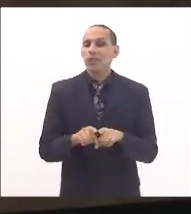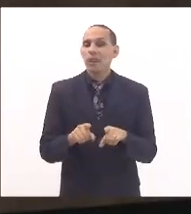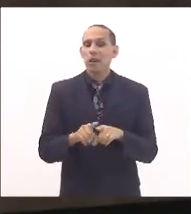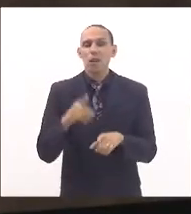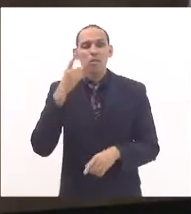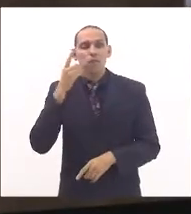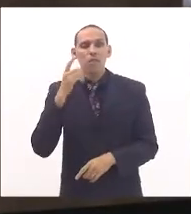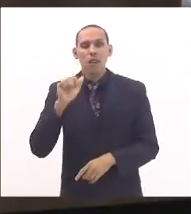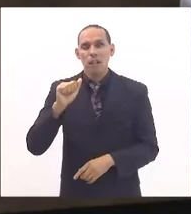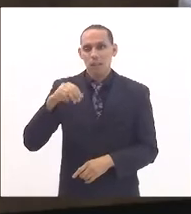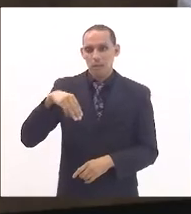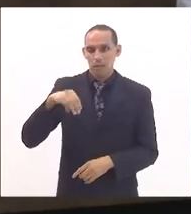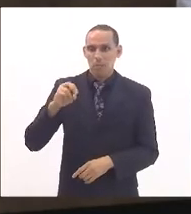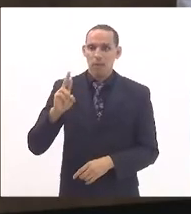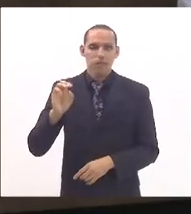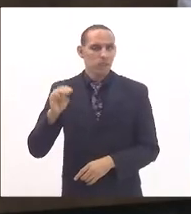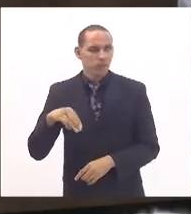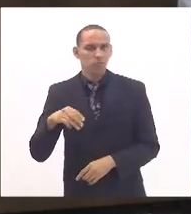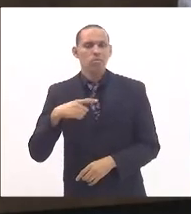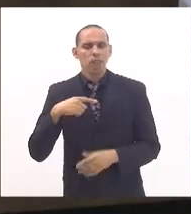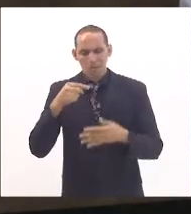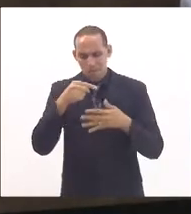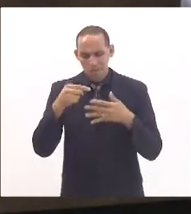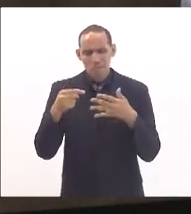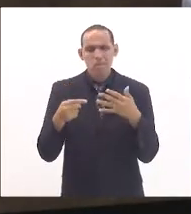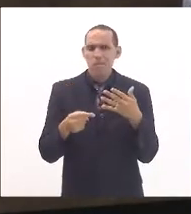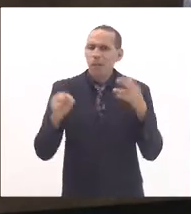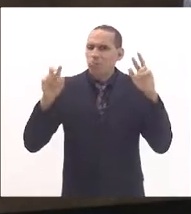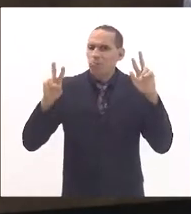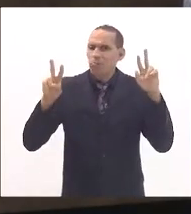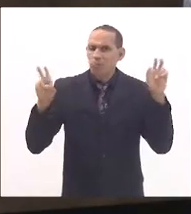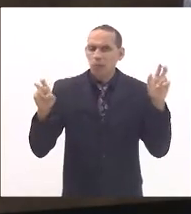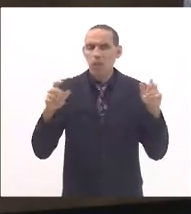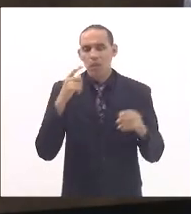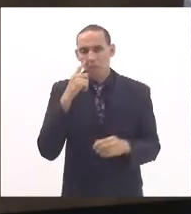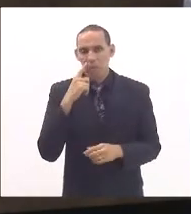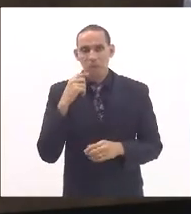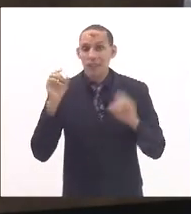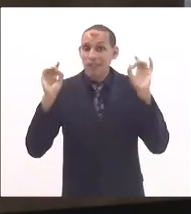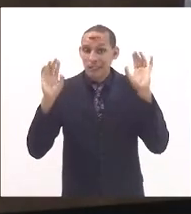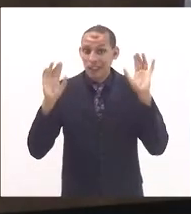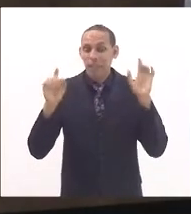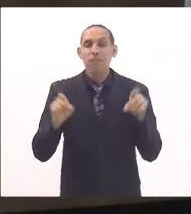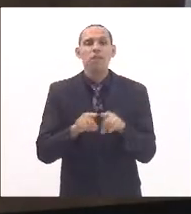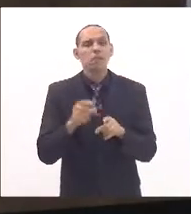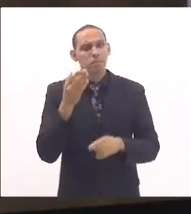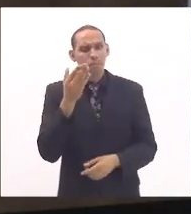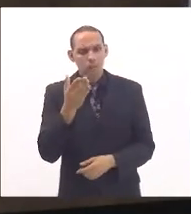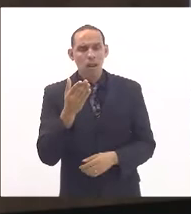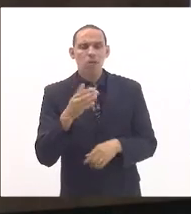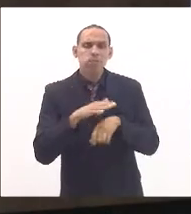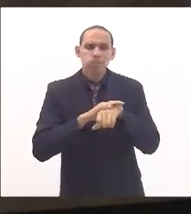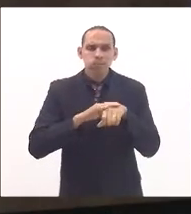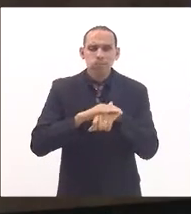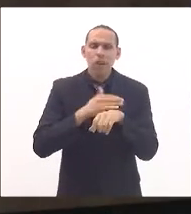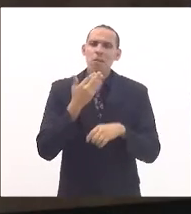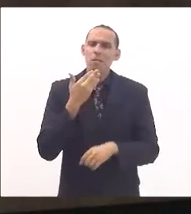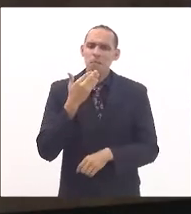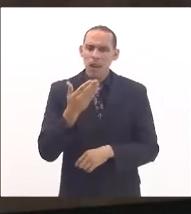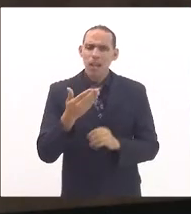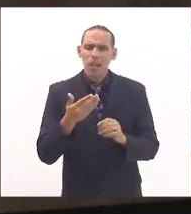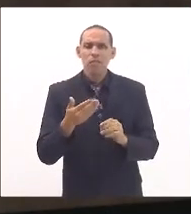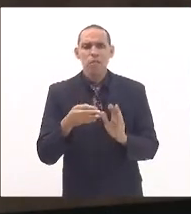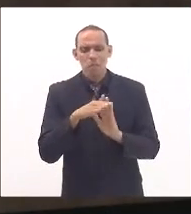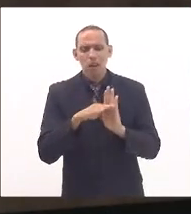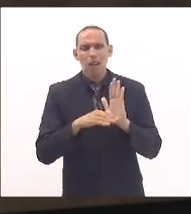Rodrigo Amorim, tem questões aqui, inclusive, a respeito de possibilidade de destaque. Conversei com Vossa Excelência, eu solicitar a Vossa Excelência que